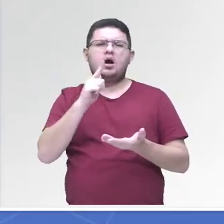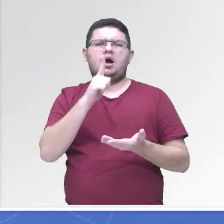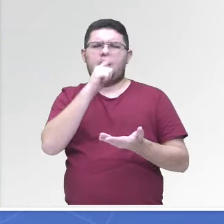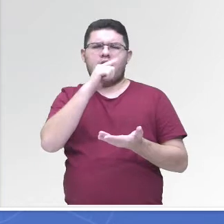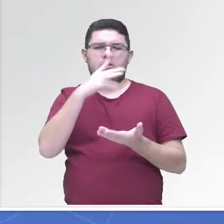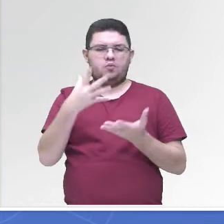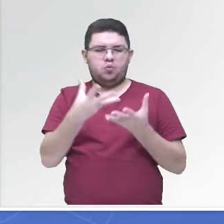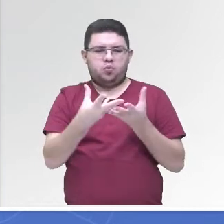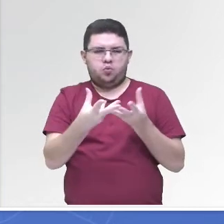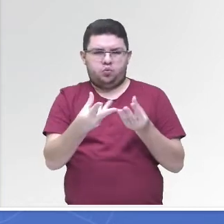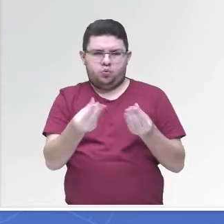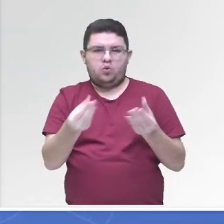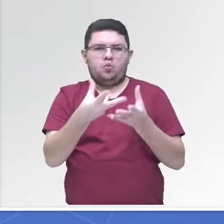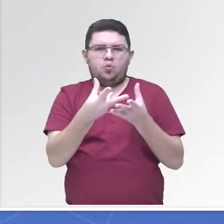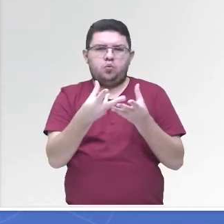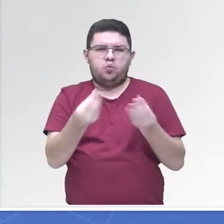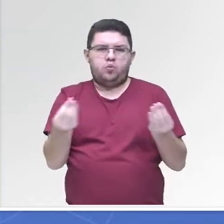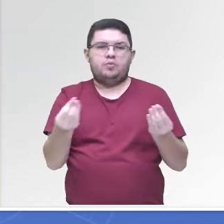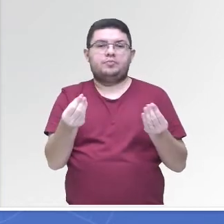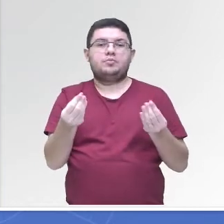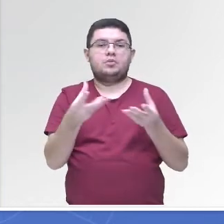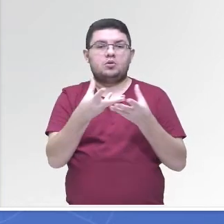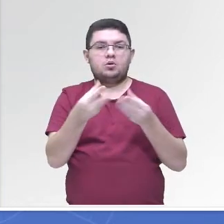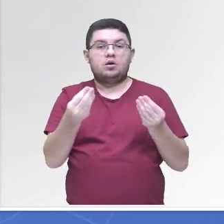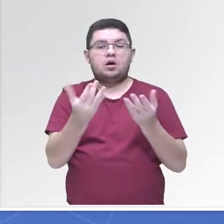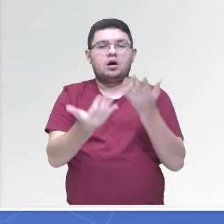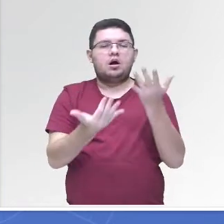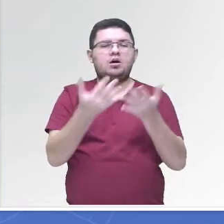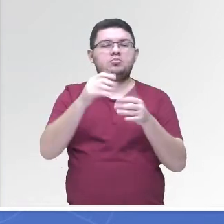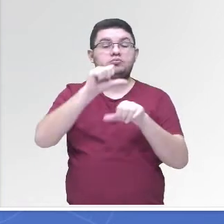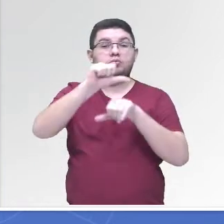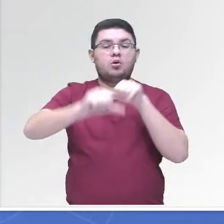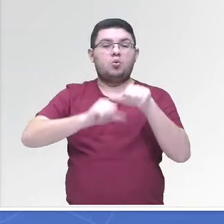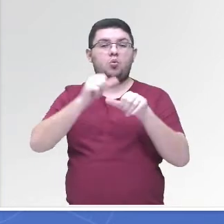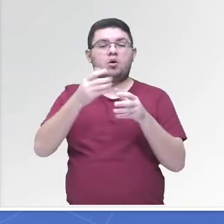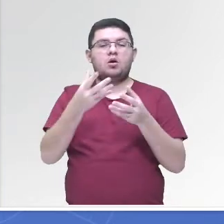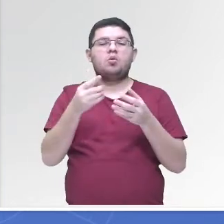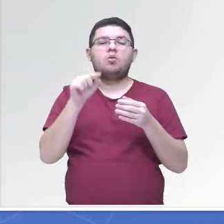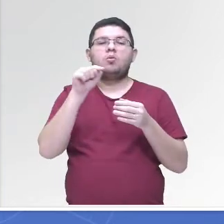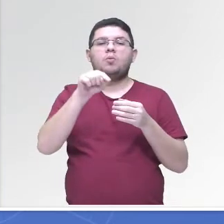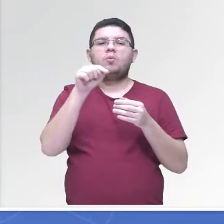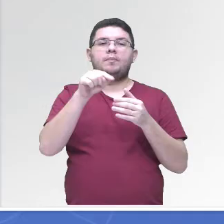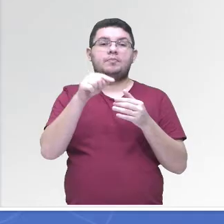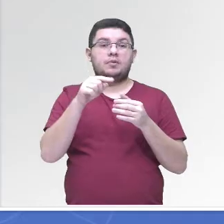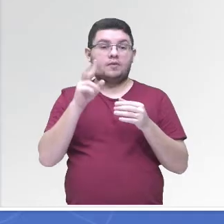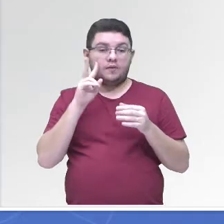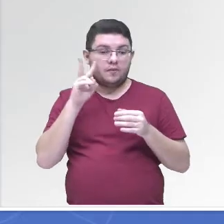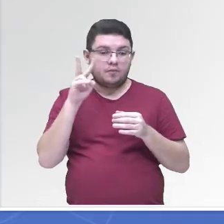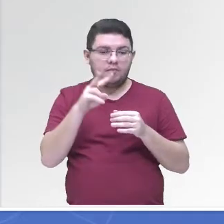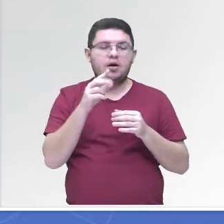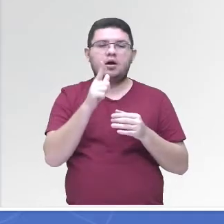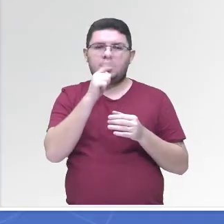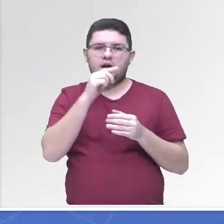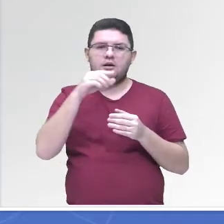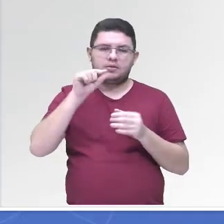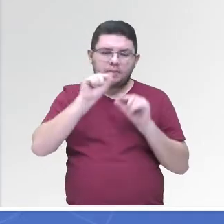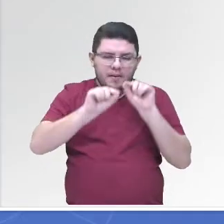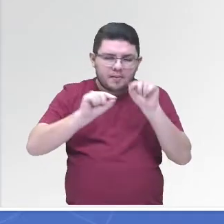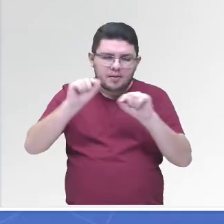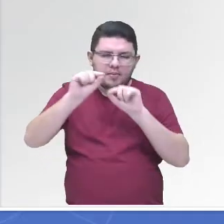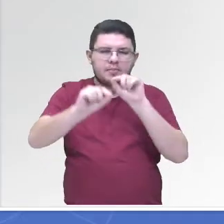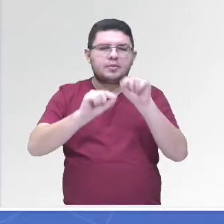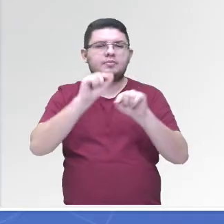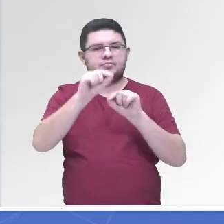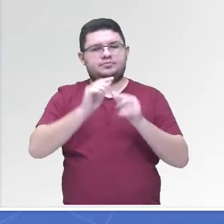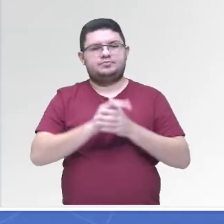líquido por conta da diminuição de temperatura, tá, gente? E aí nós temos também a solidificação, que é a passagem do